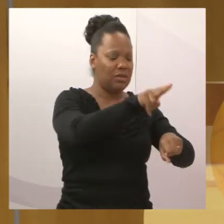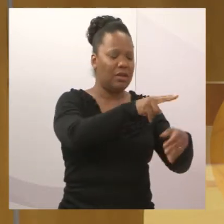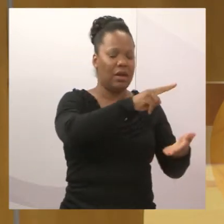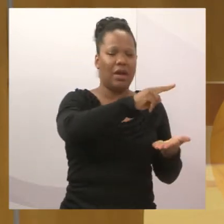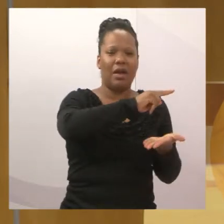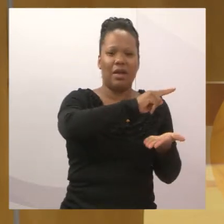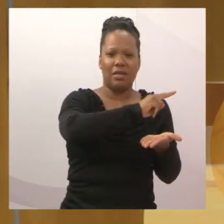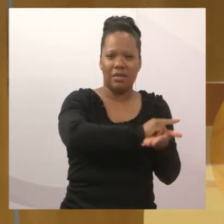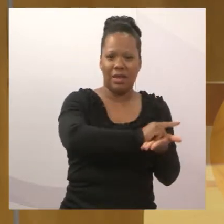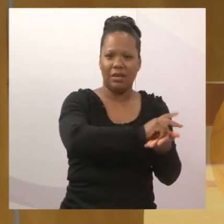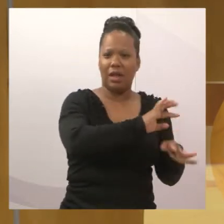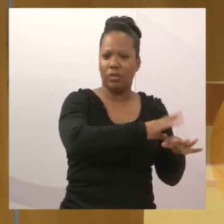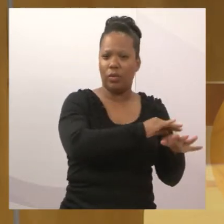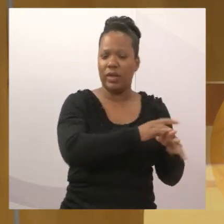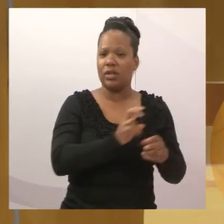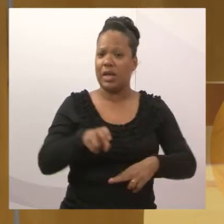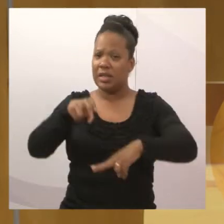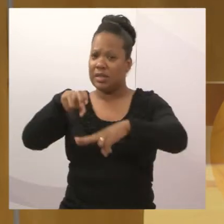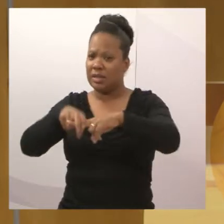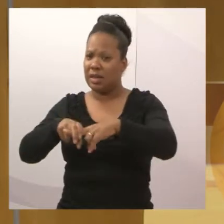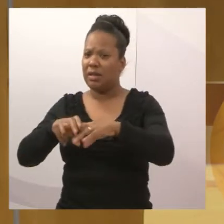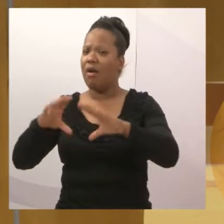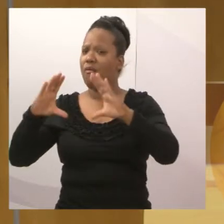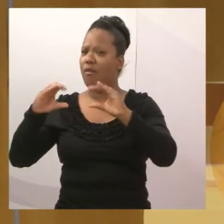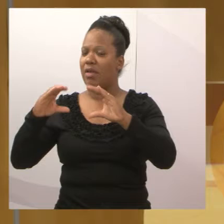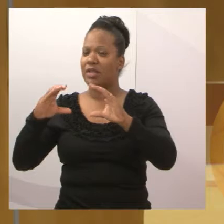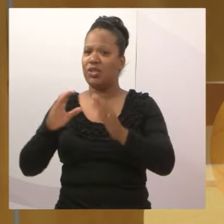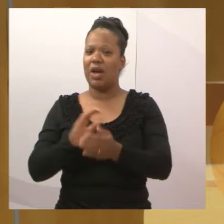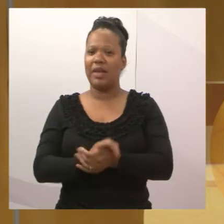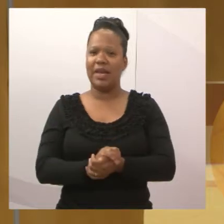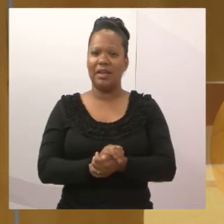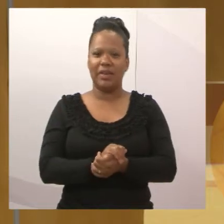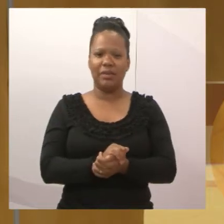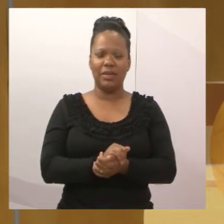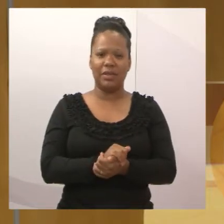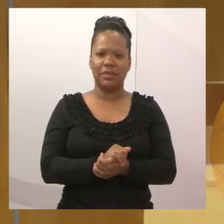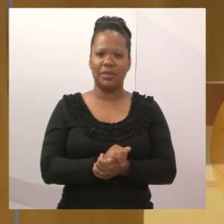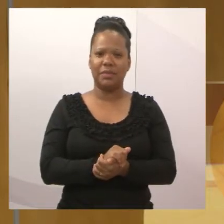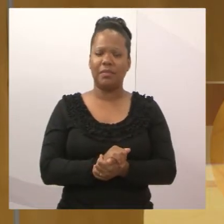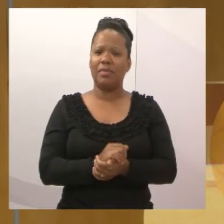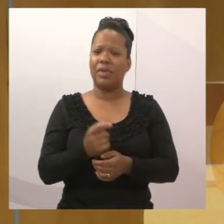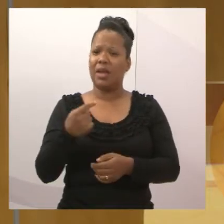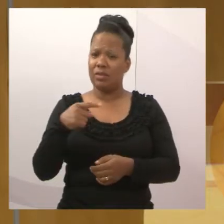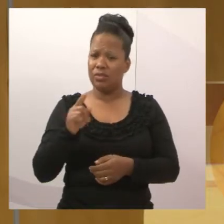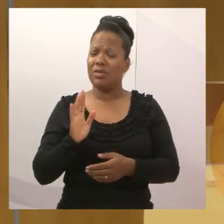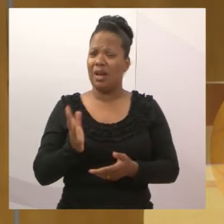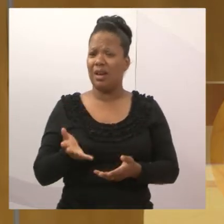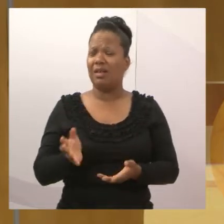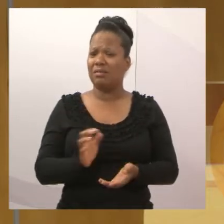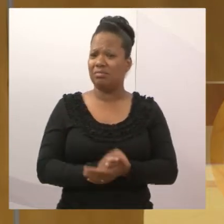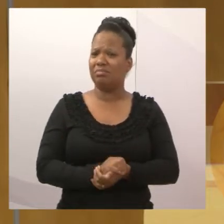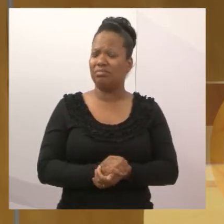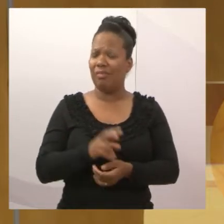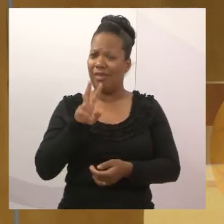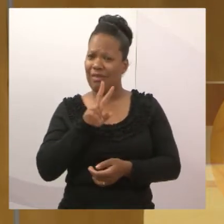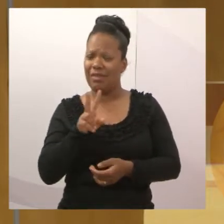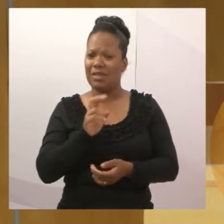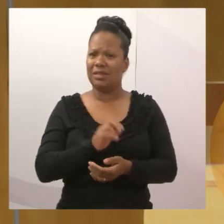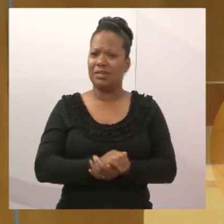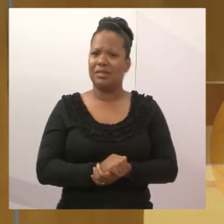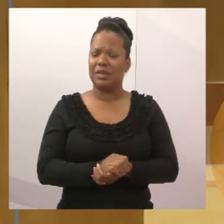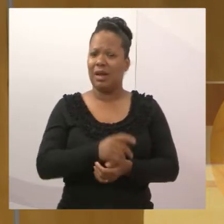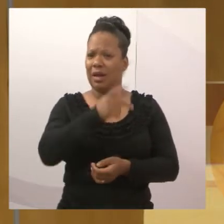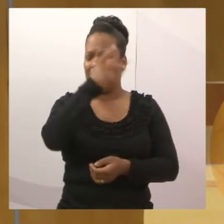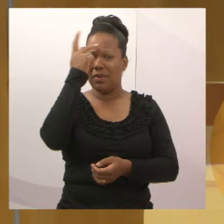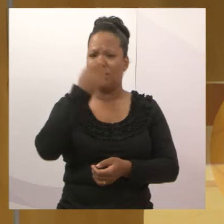é muito difícil. Eu acompanhei meu tio lá, vou lá sempre acompanhar e às vezes eu sinto que idoso cuidando